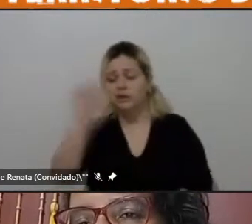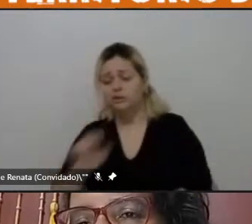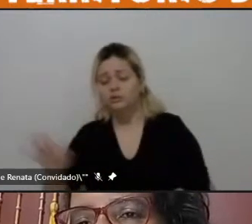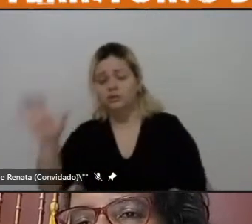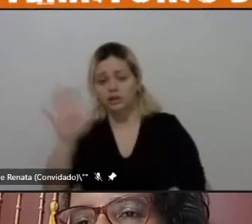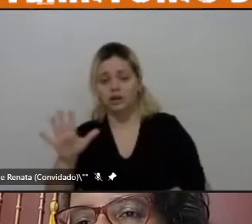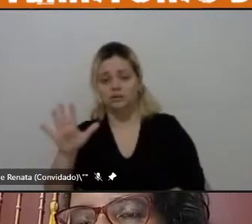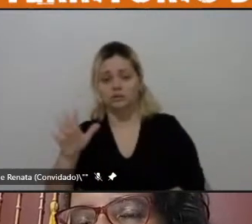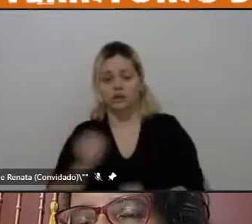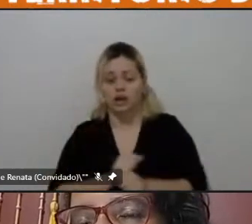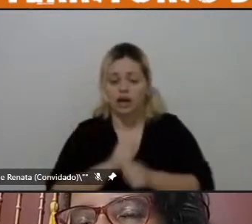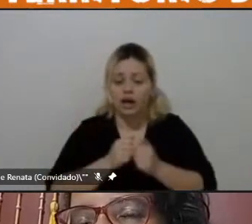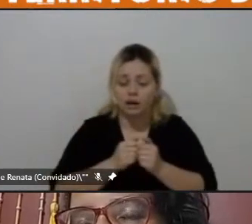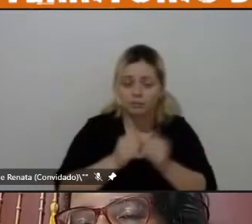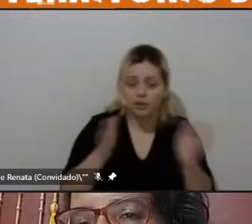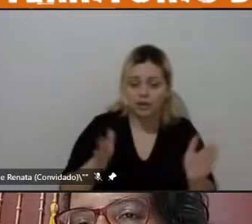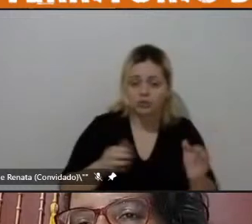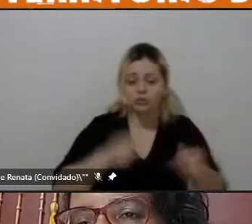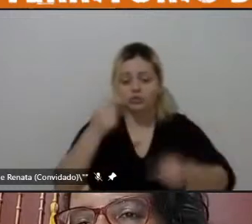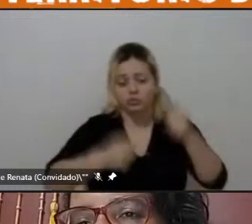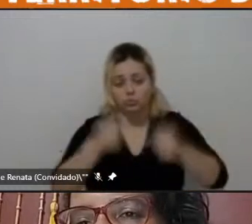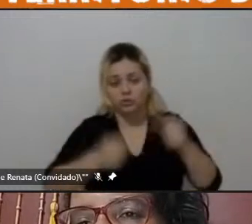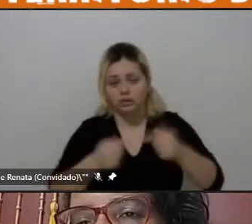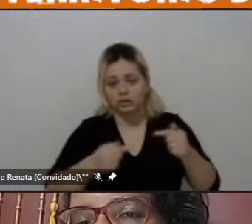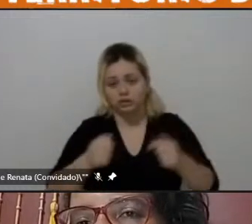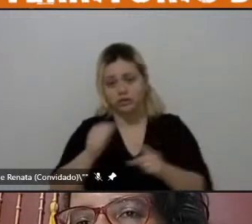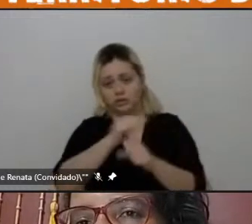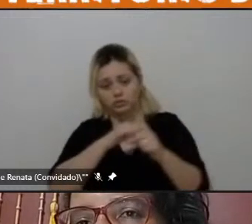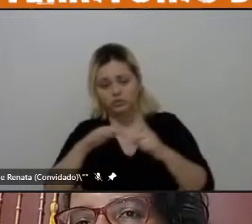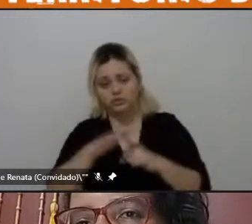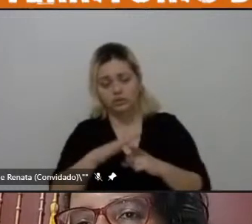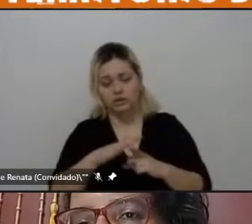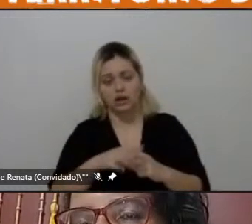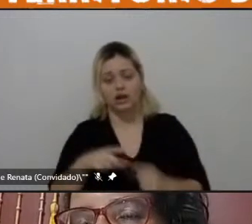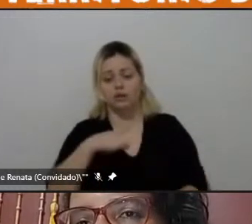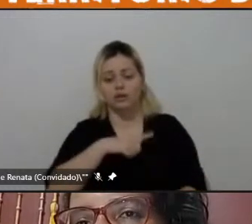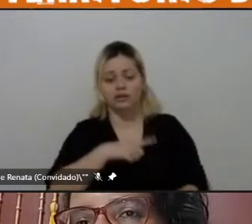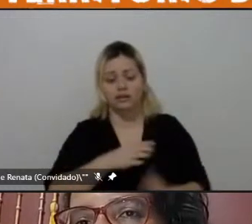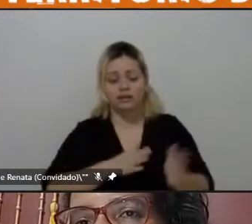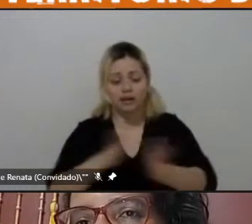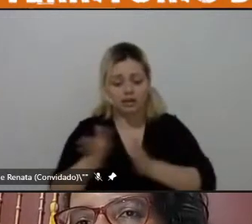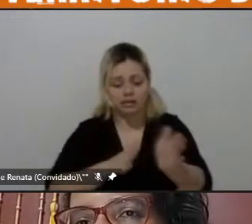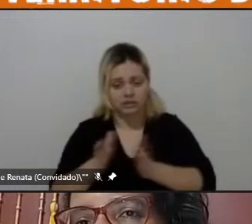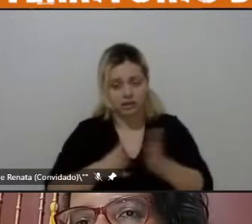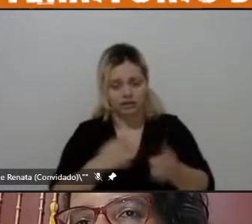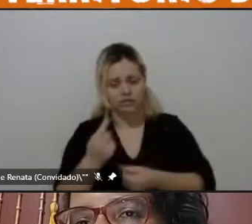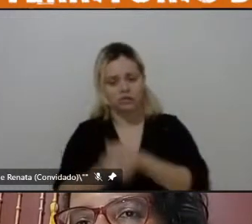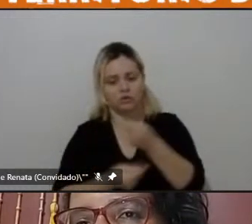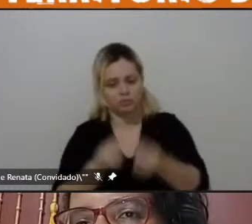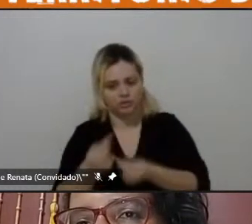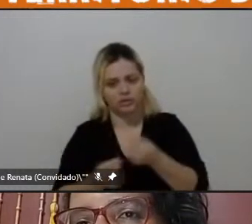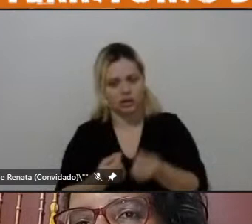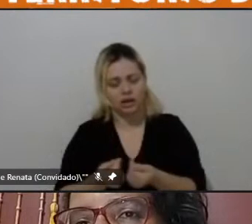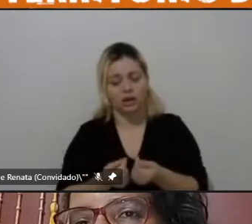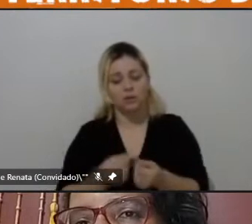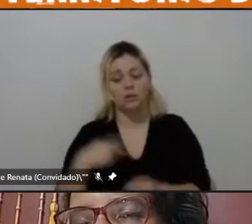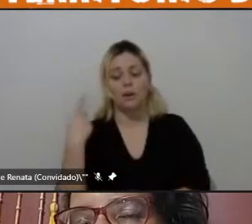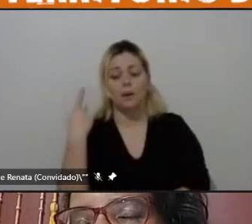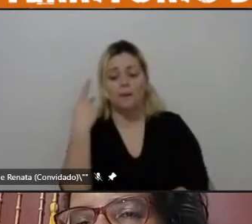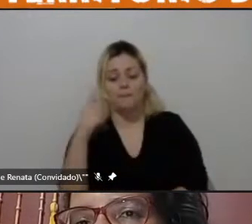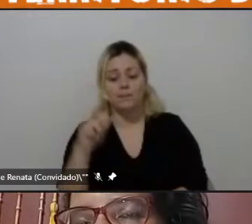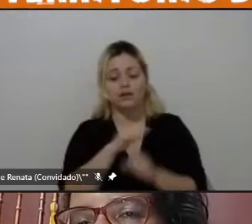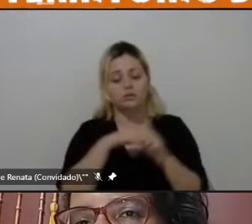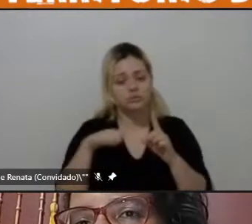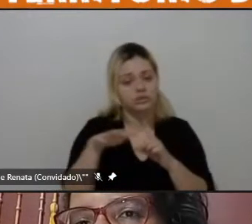Então, assim, a abertura de políticas sociais garantiram acesso a um capital simbólico também para parte da sociedade